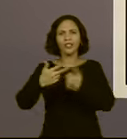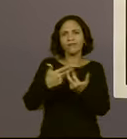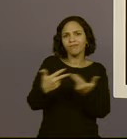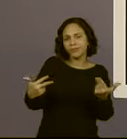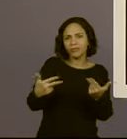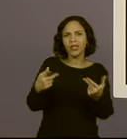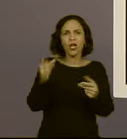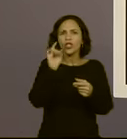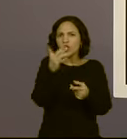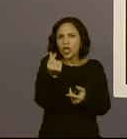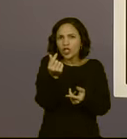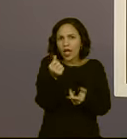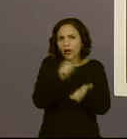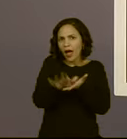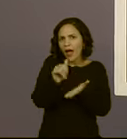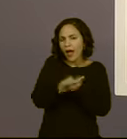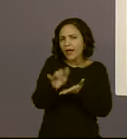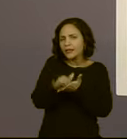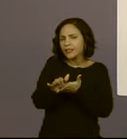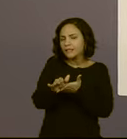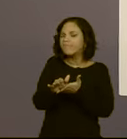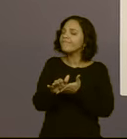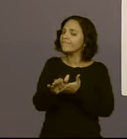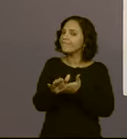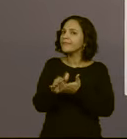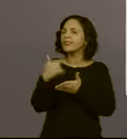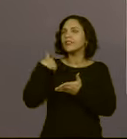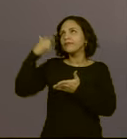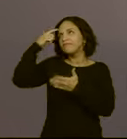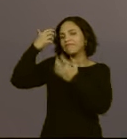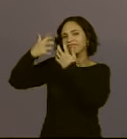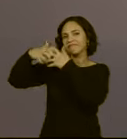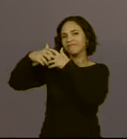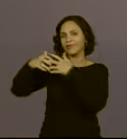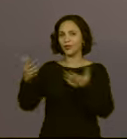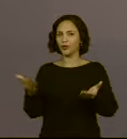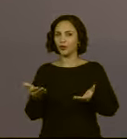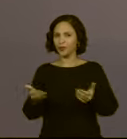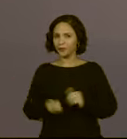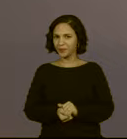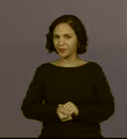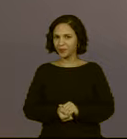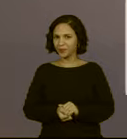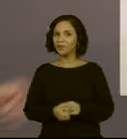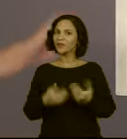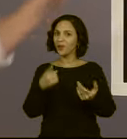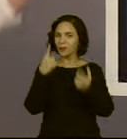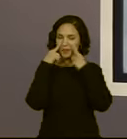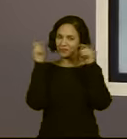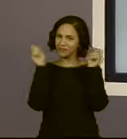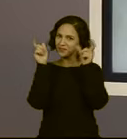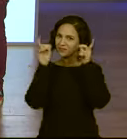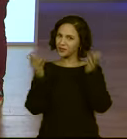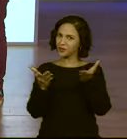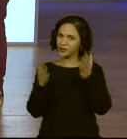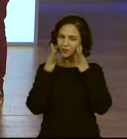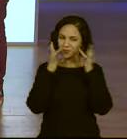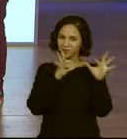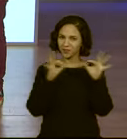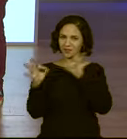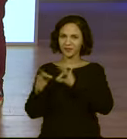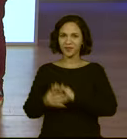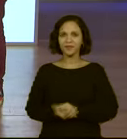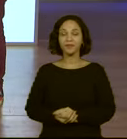tem custos financeiros para estar na moda é sobre isso que a gente vai conversar na aula de hoje então fiquem ligados